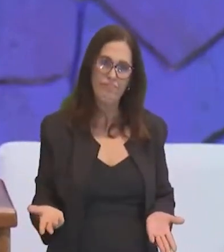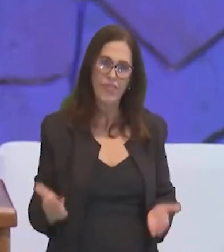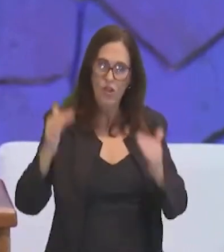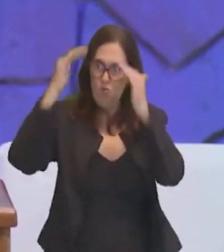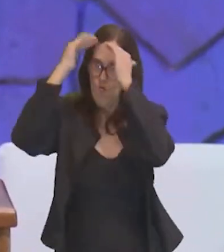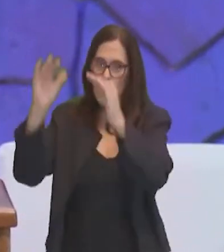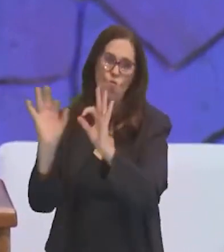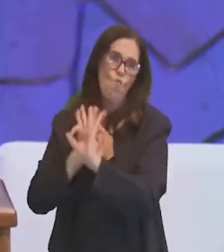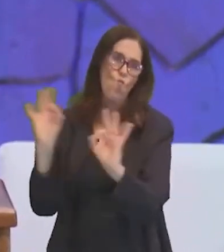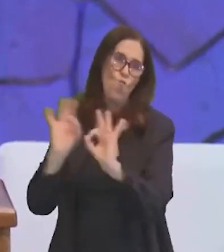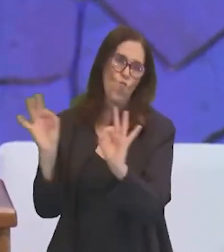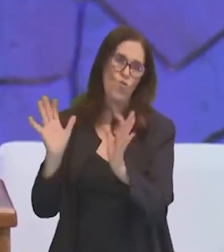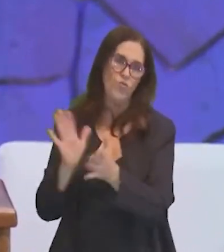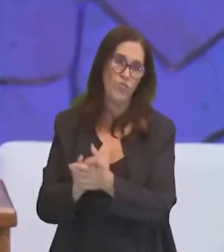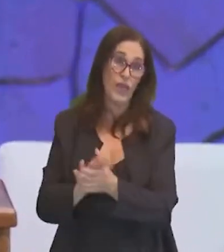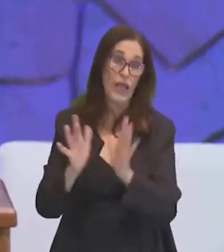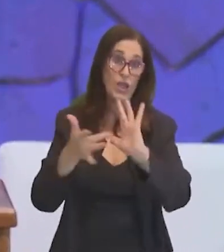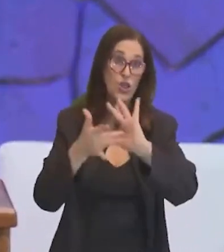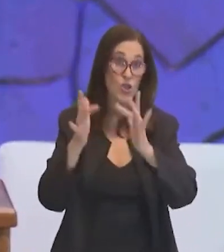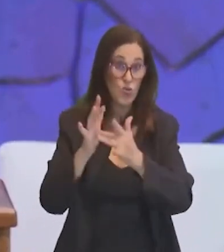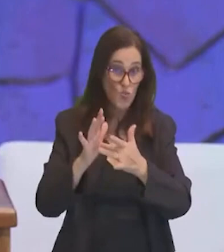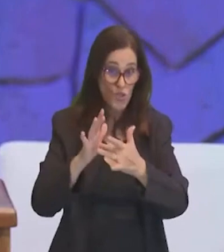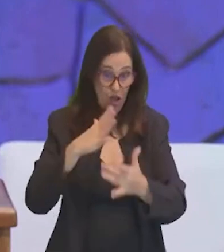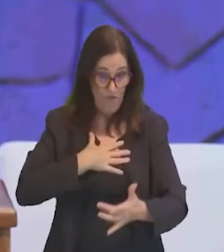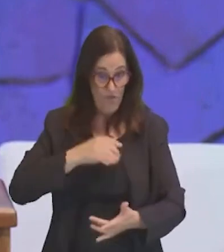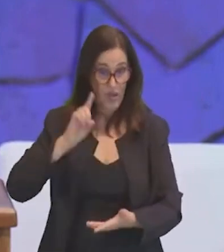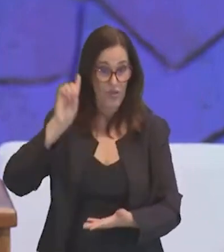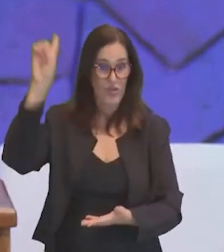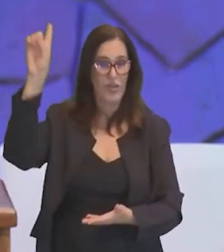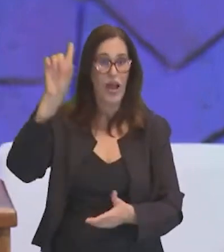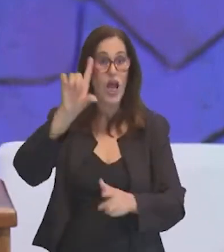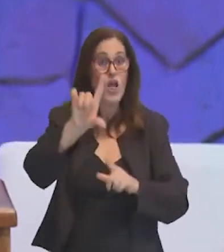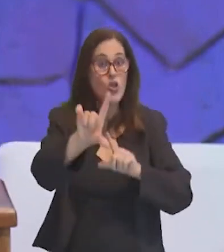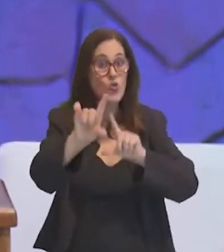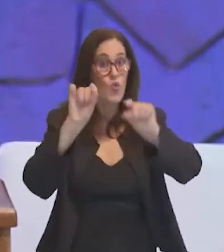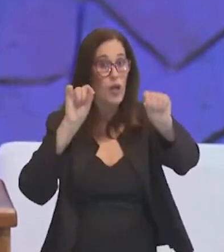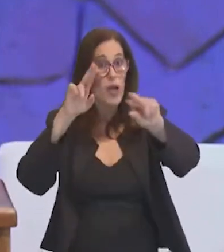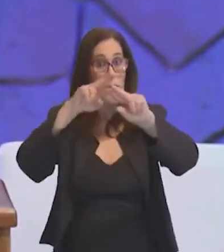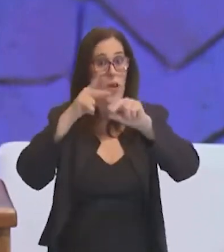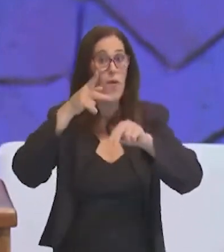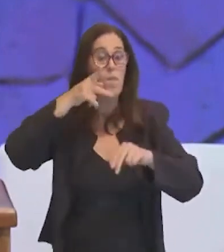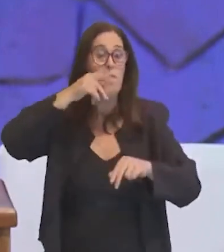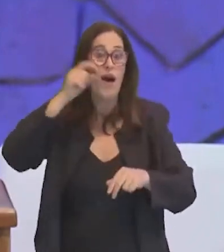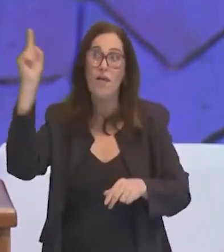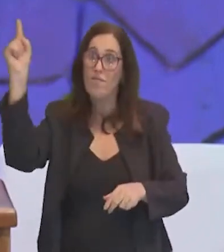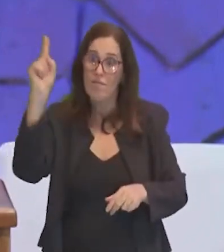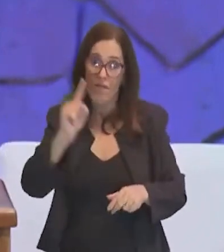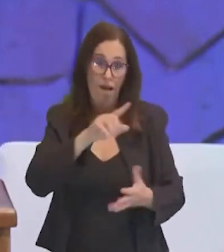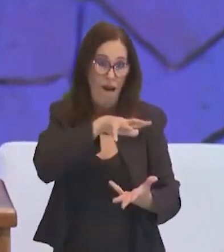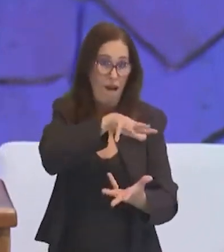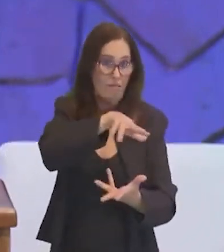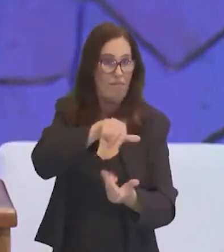desobediência. E Jesus, o Filho de Deus, é escolhido pelo Pai para vir à terra